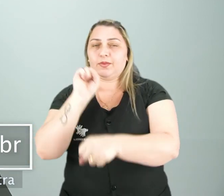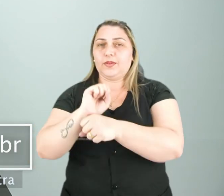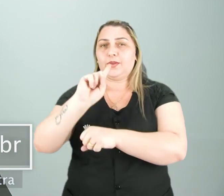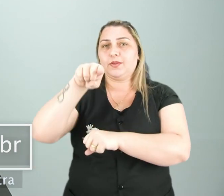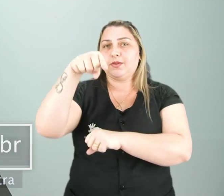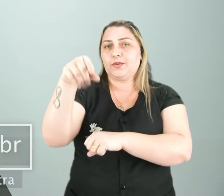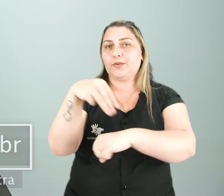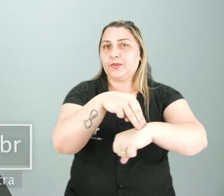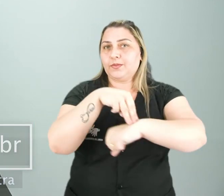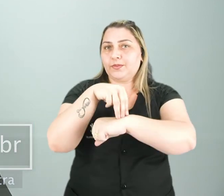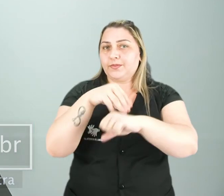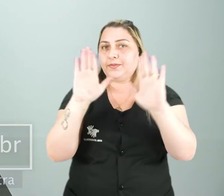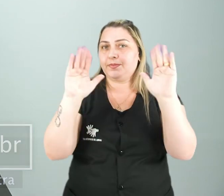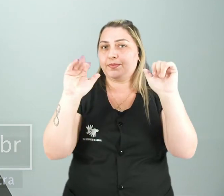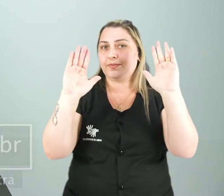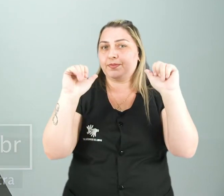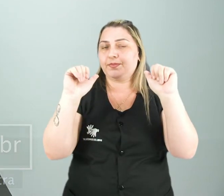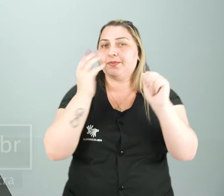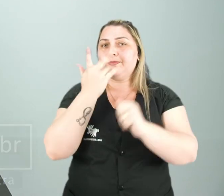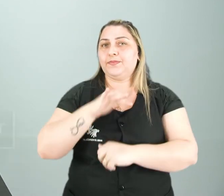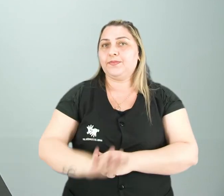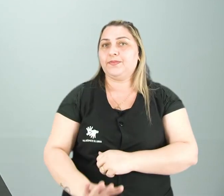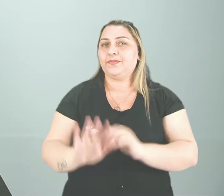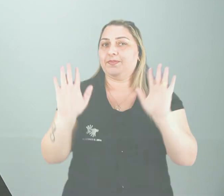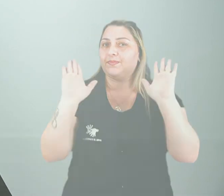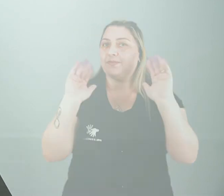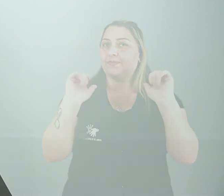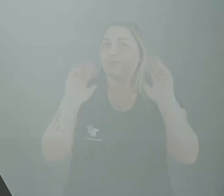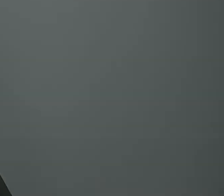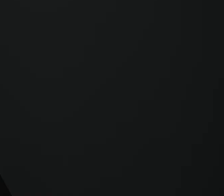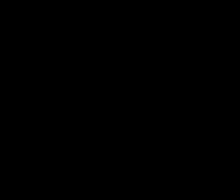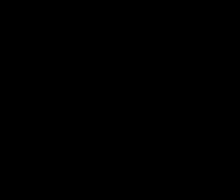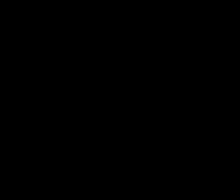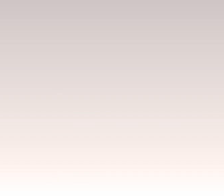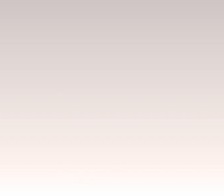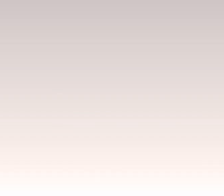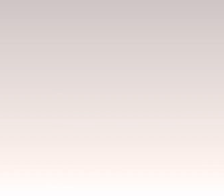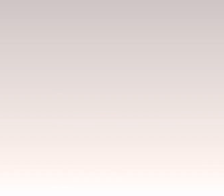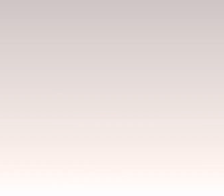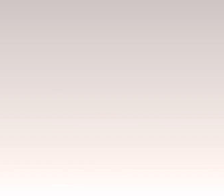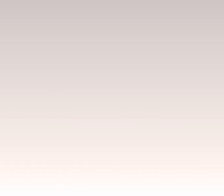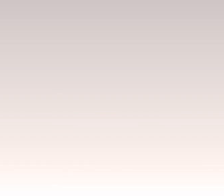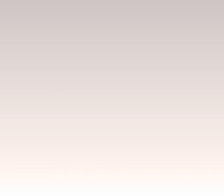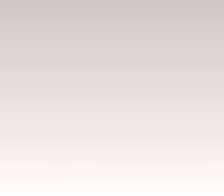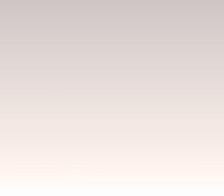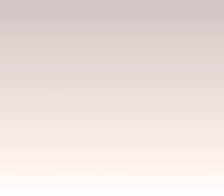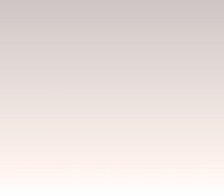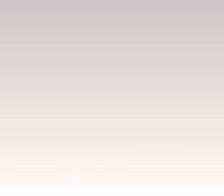em outros momentos. Até mais, criança. Tchau, tchau.